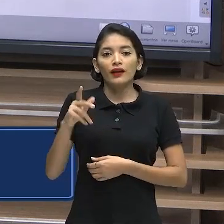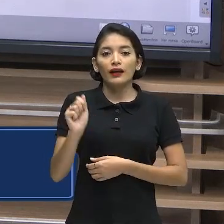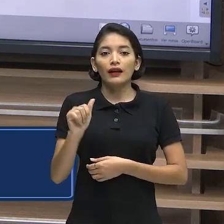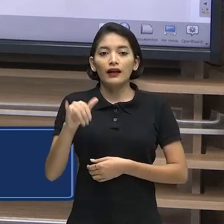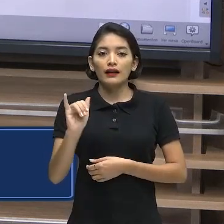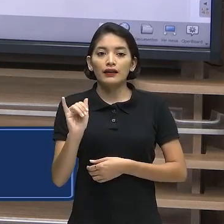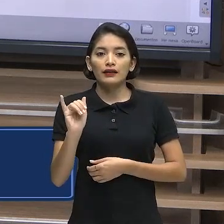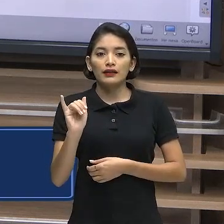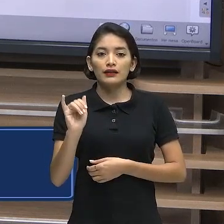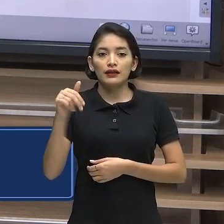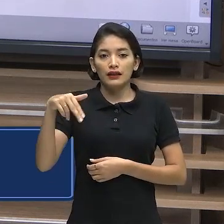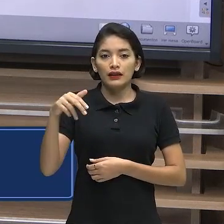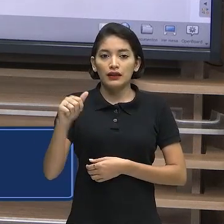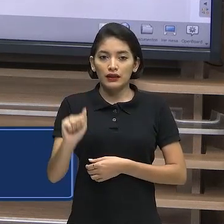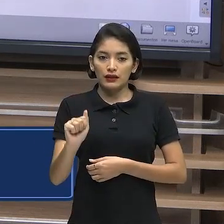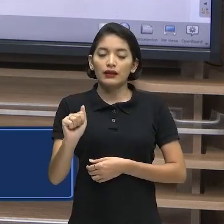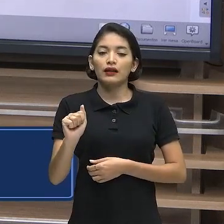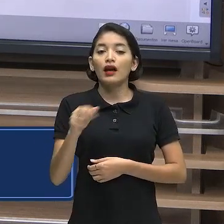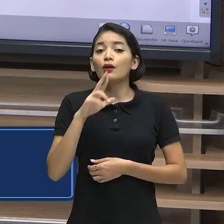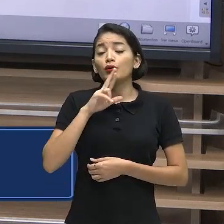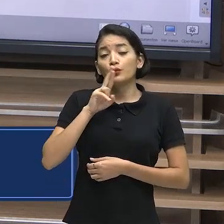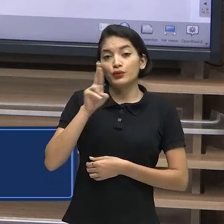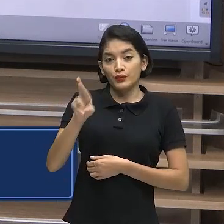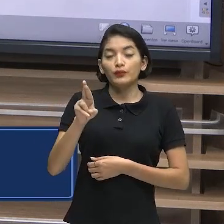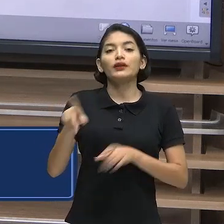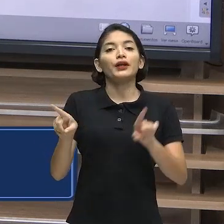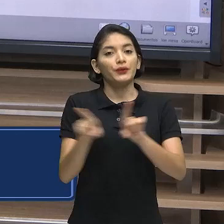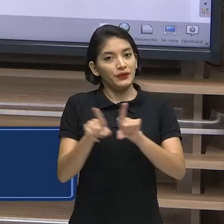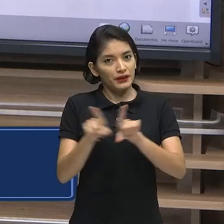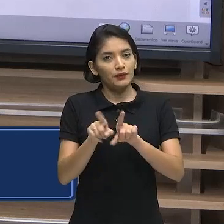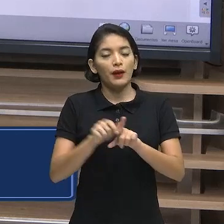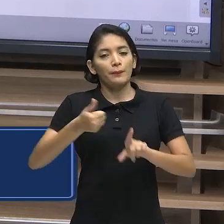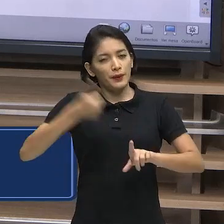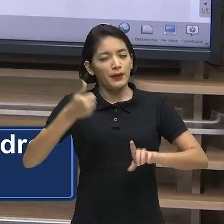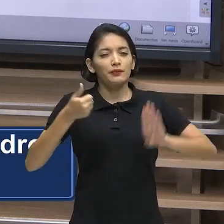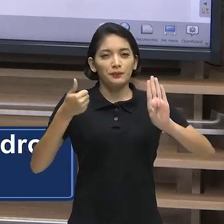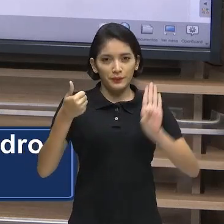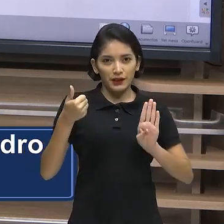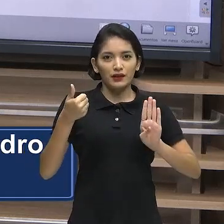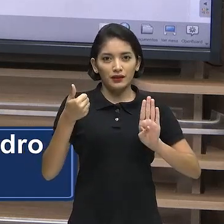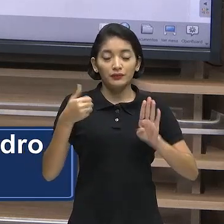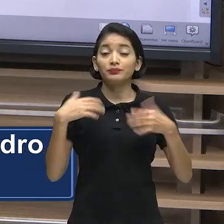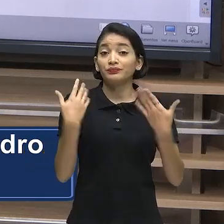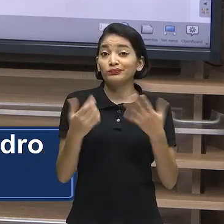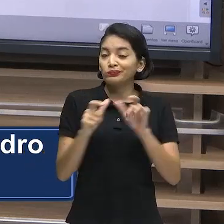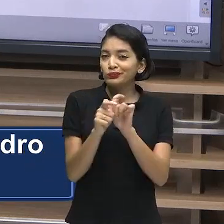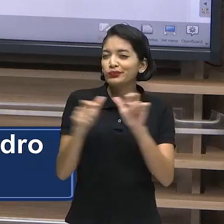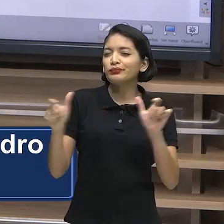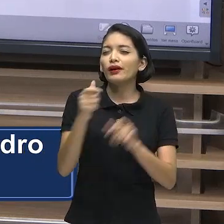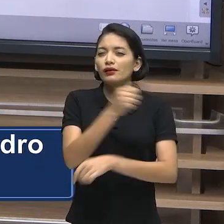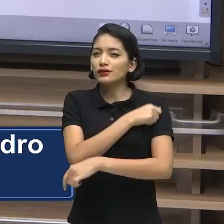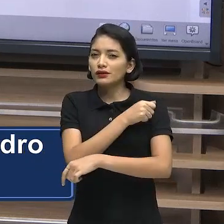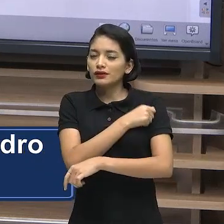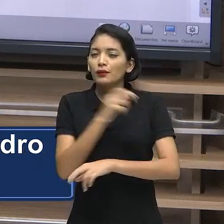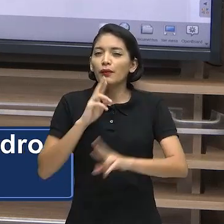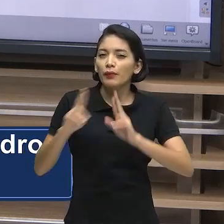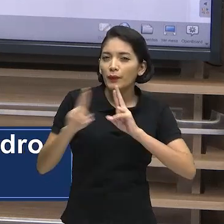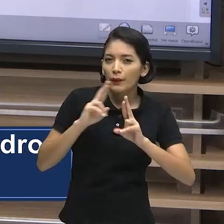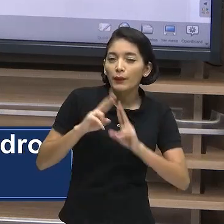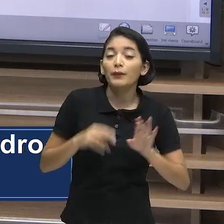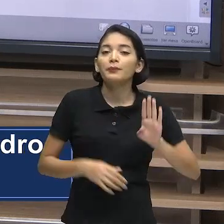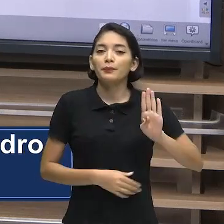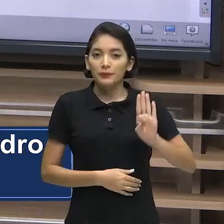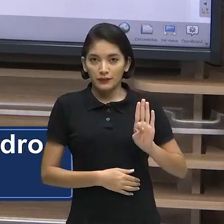Caiana, né? Acho que a Caiana marcou aí pra gente também a alternativa B, né? Então a maioria dos nossos alunos estão marcando a